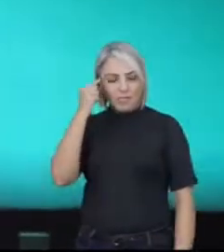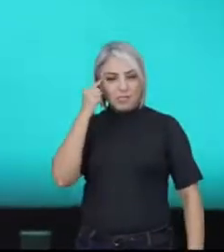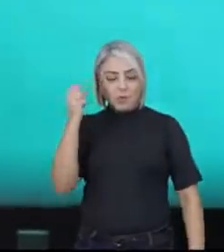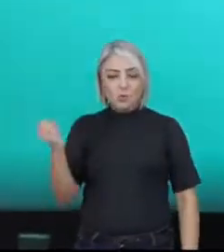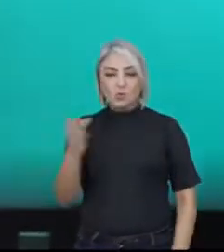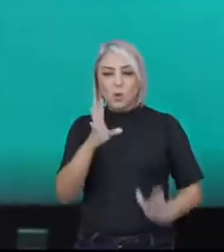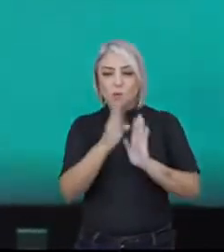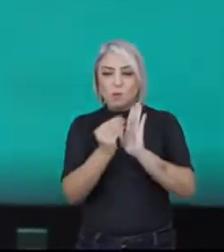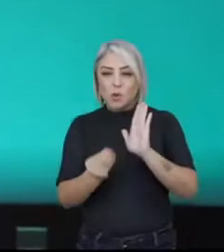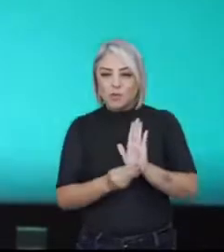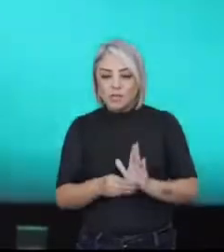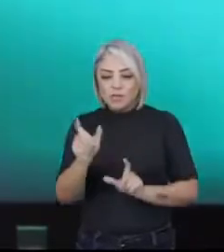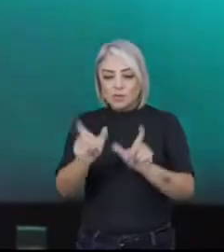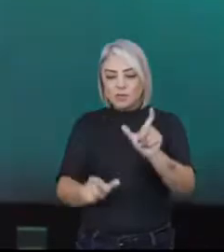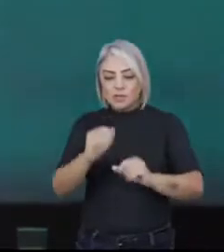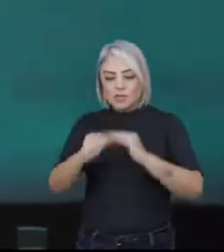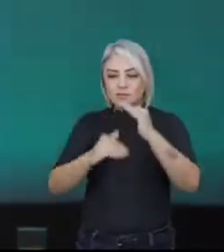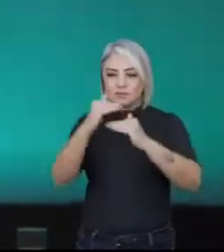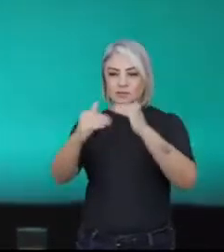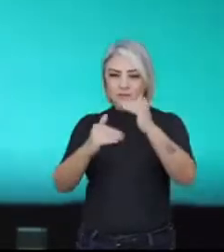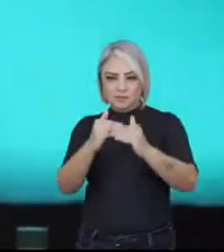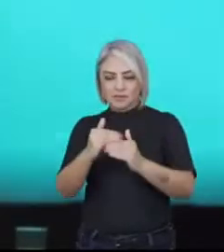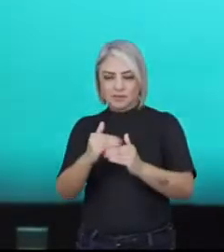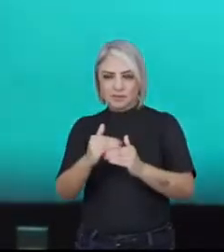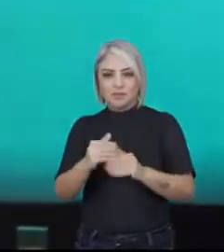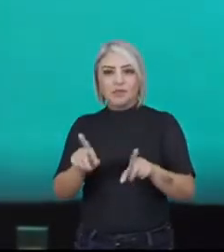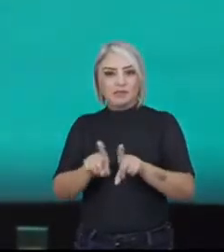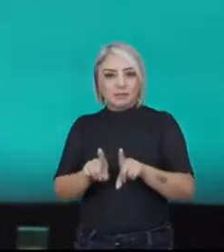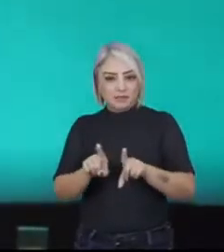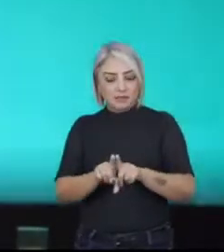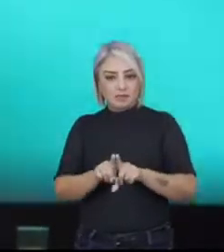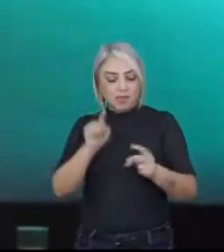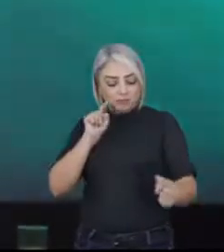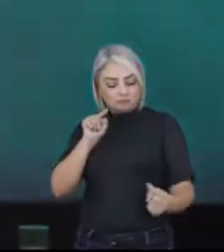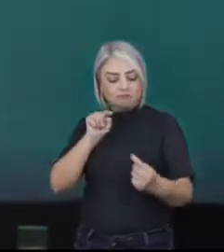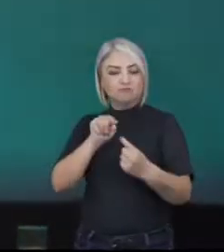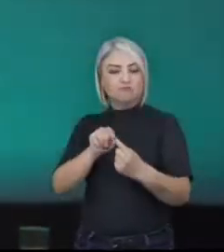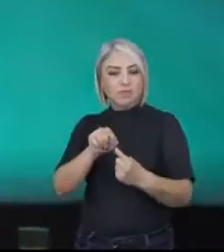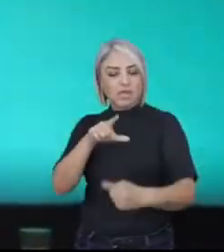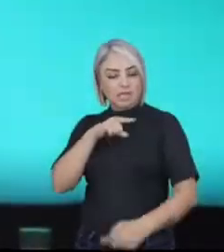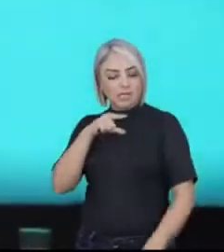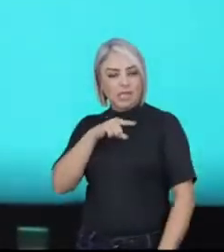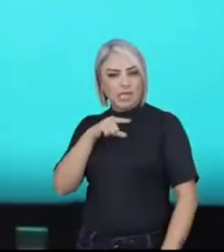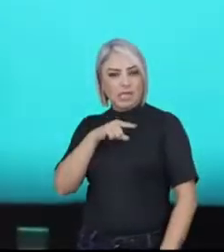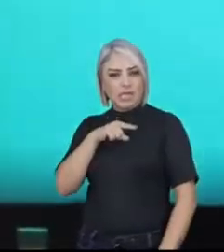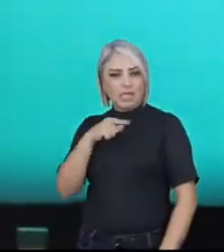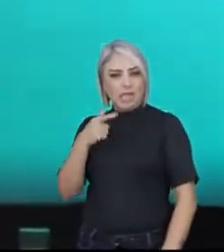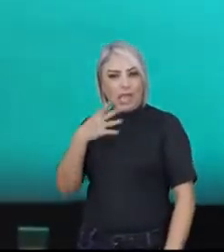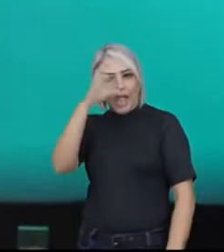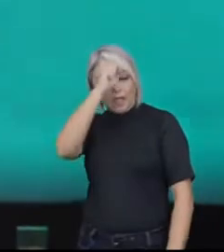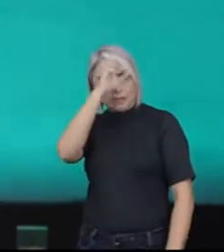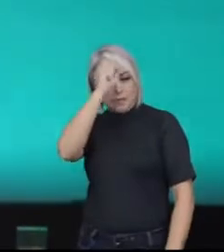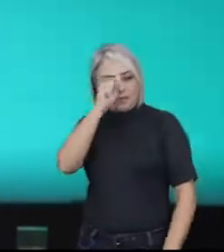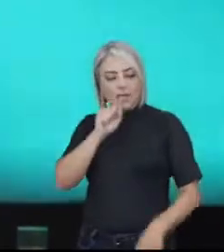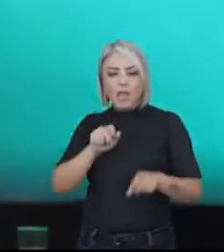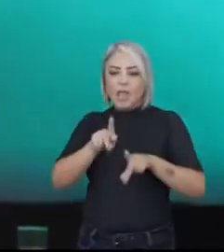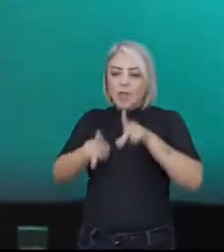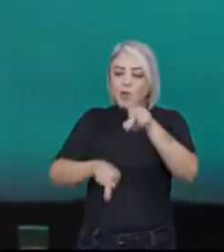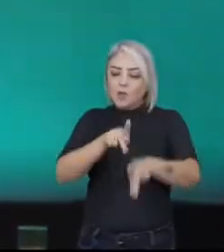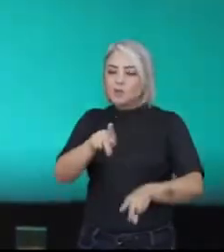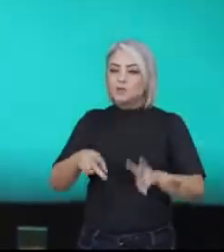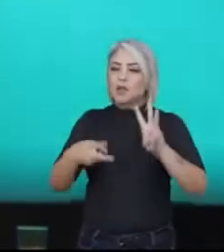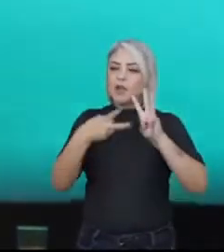de desenvolvimento. Também nesse sentido, temos muito a aprender com os povos indígenas,